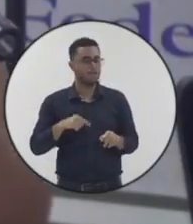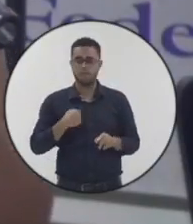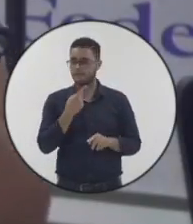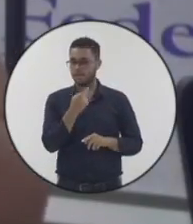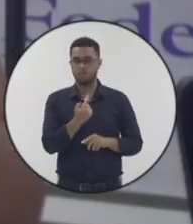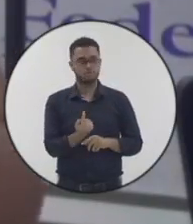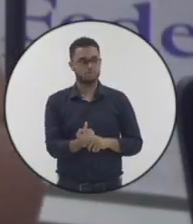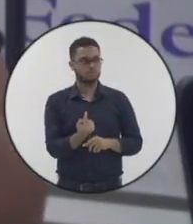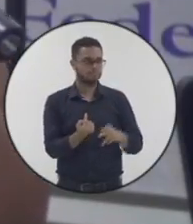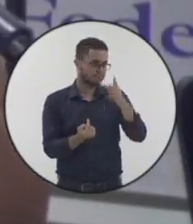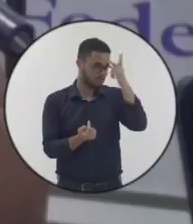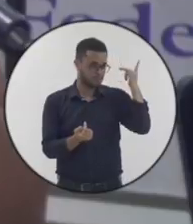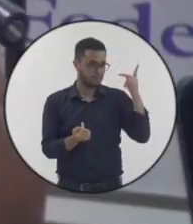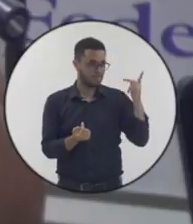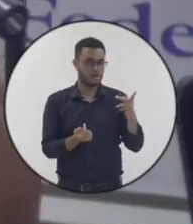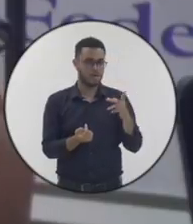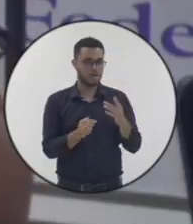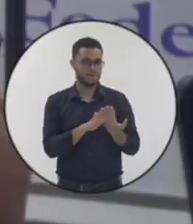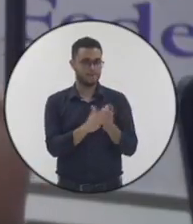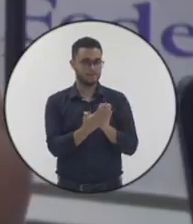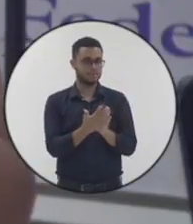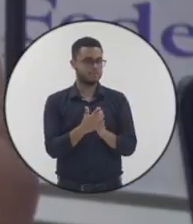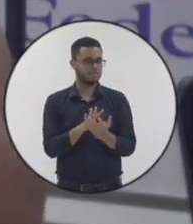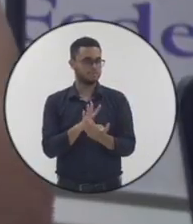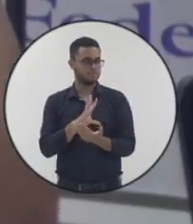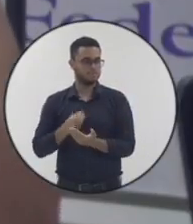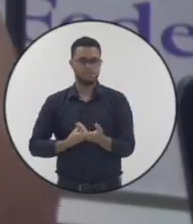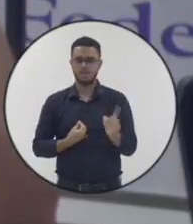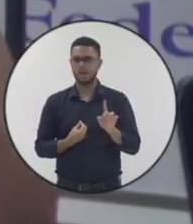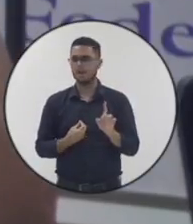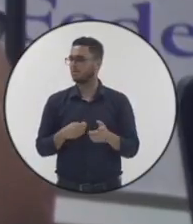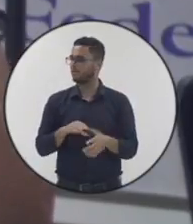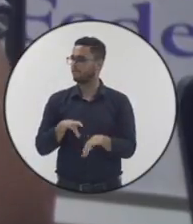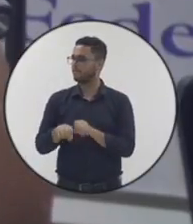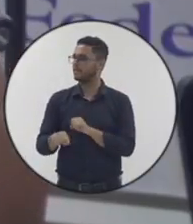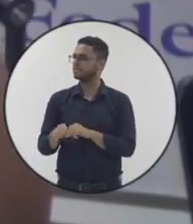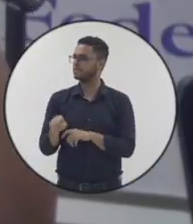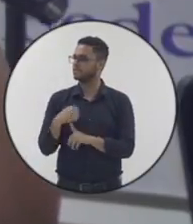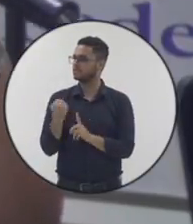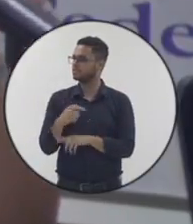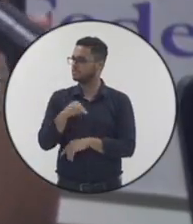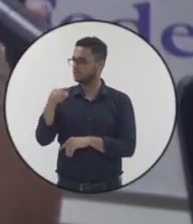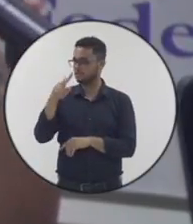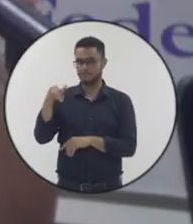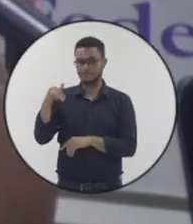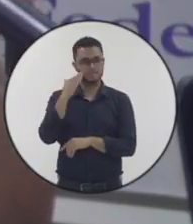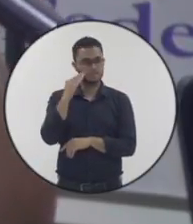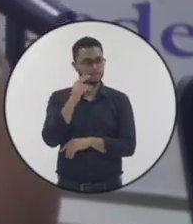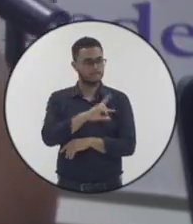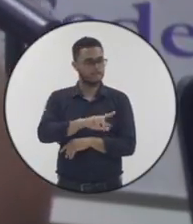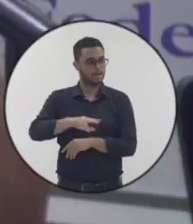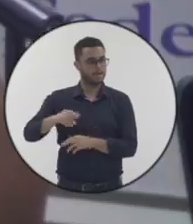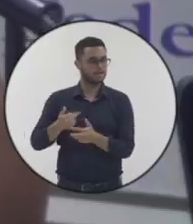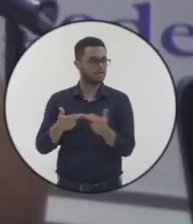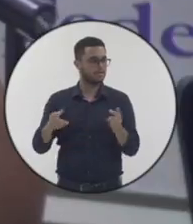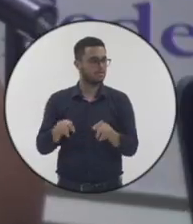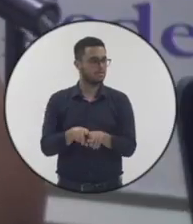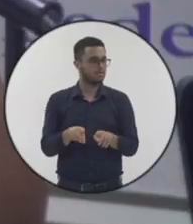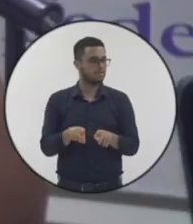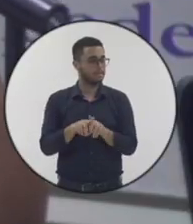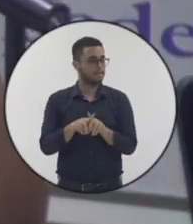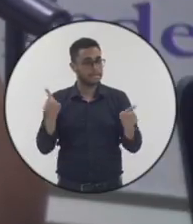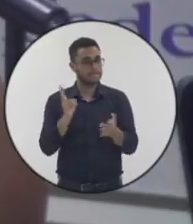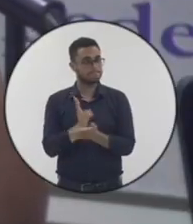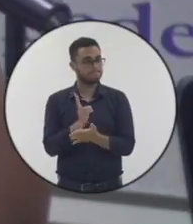transexuais. Na formação de assistência social, você não vai entender várias das questões, das pautas que você vai ter que trabalhar, e, mesmo assim, você precisa